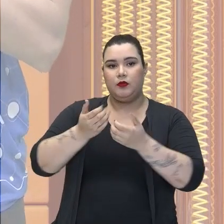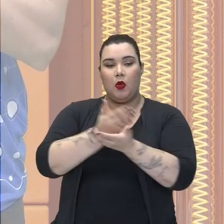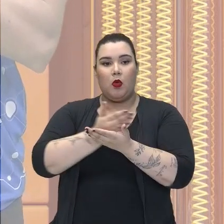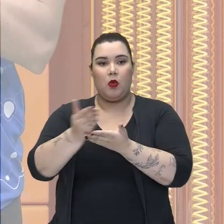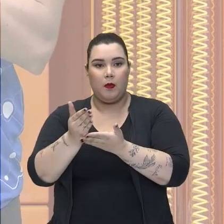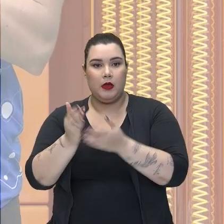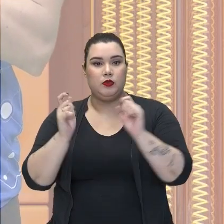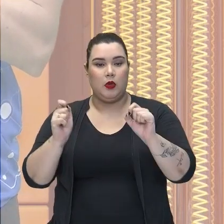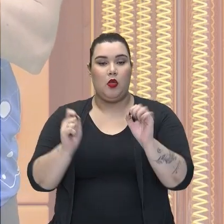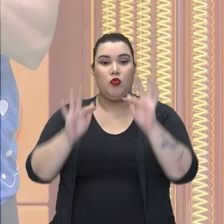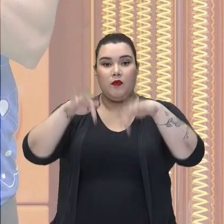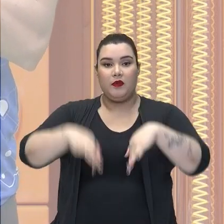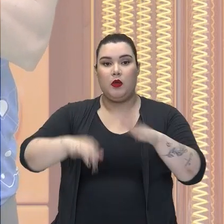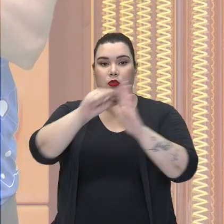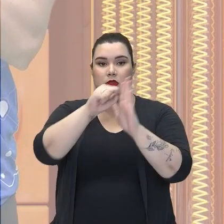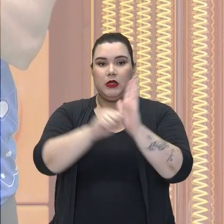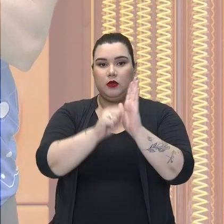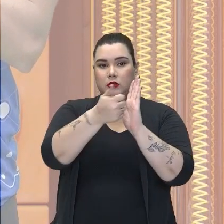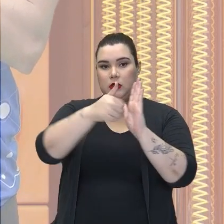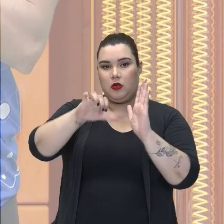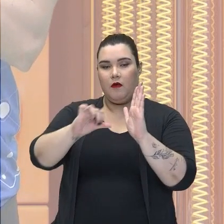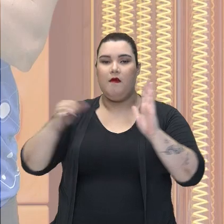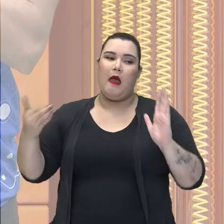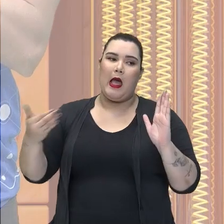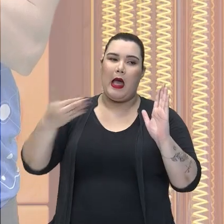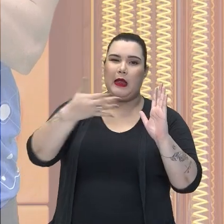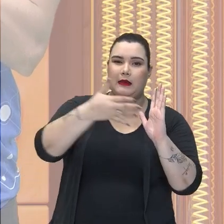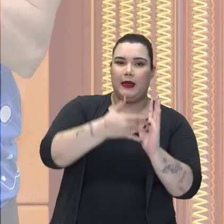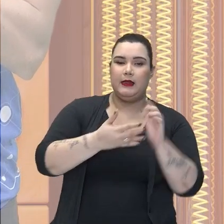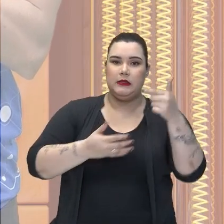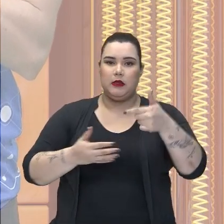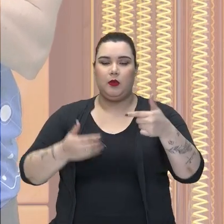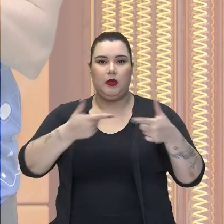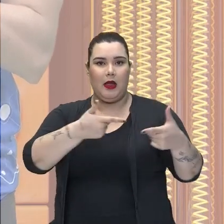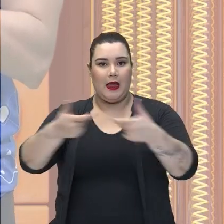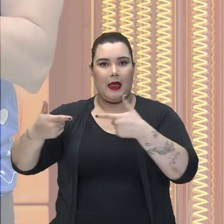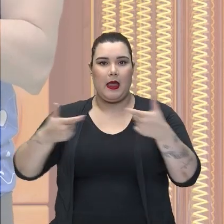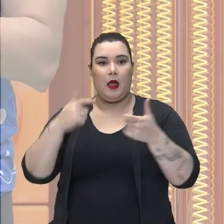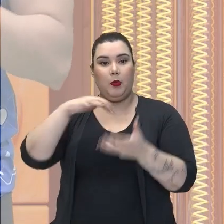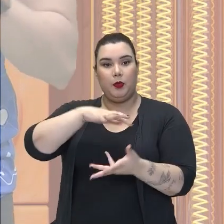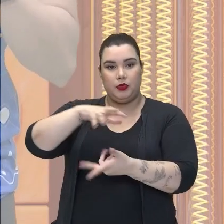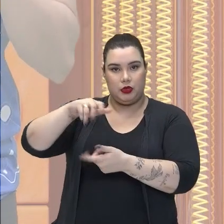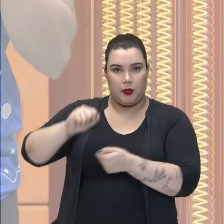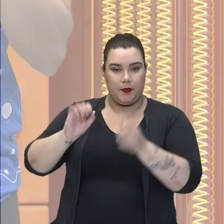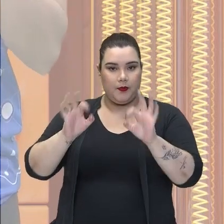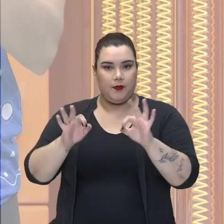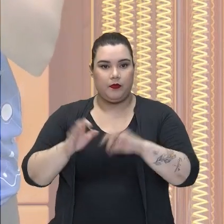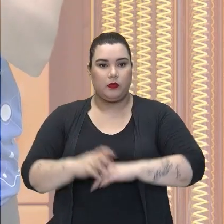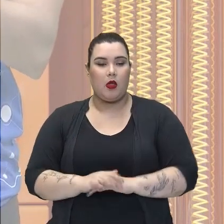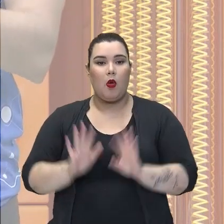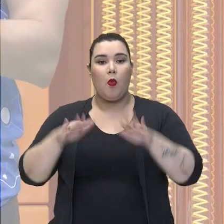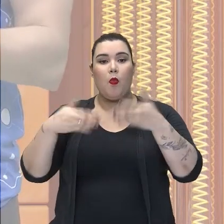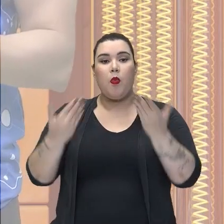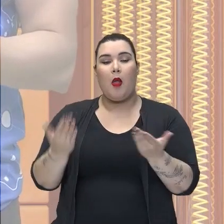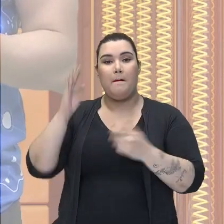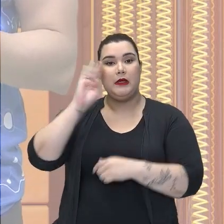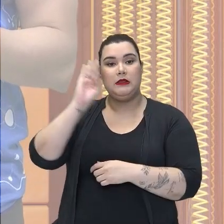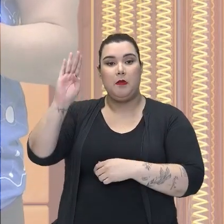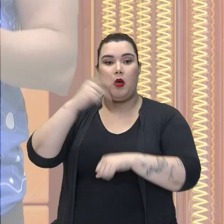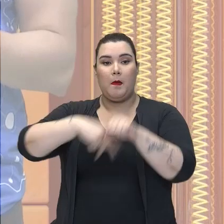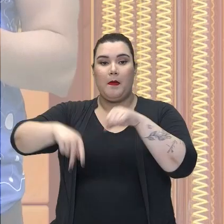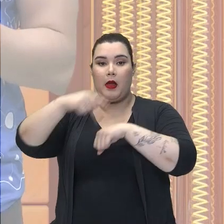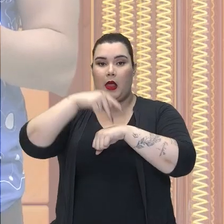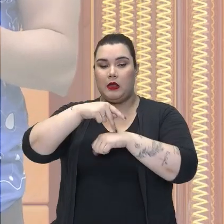fim do século XIX e vai até a Segunda Guerra Mundial, certo? Quem são as principais potências econômicas